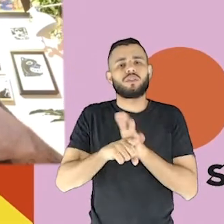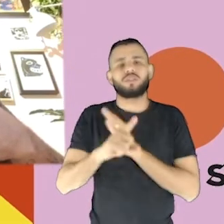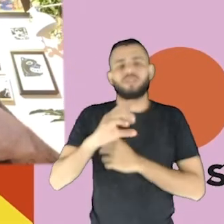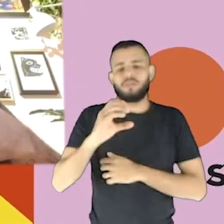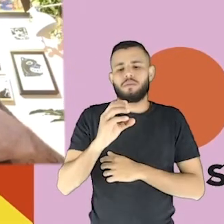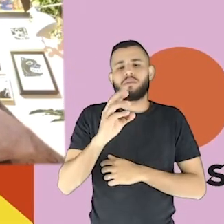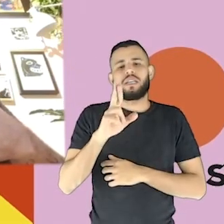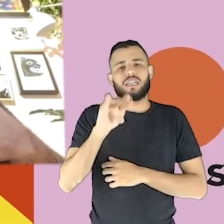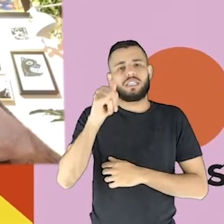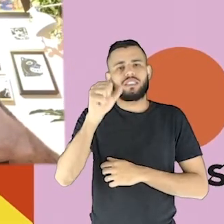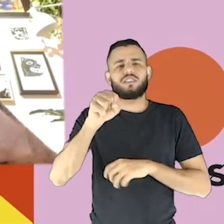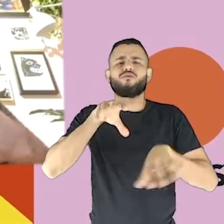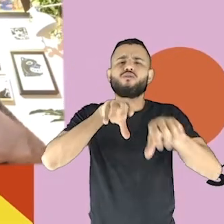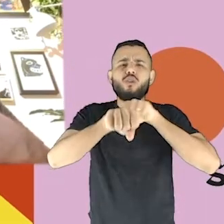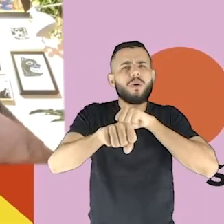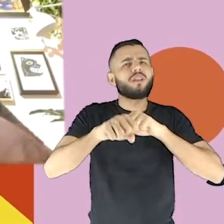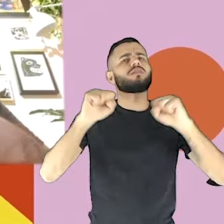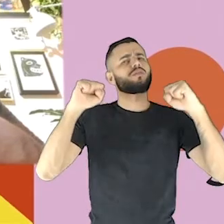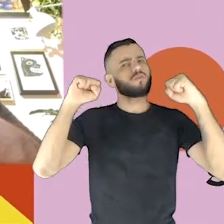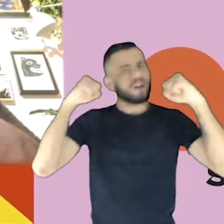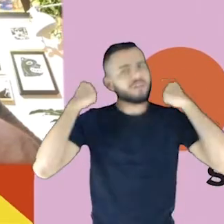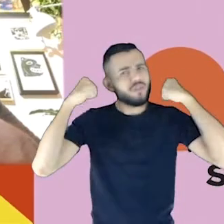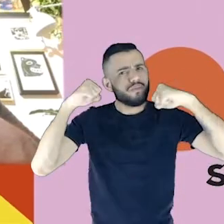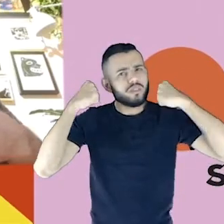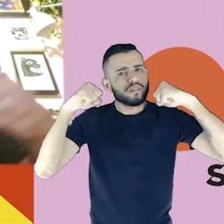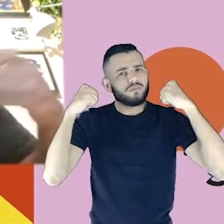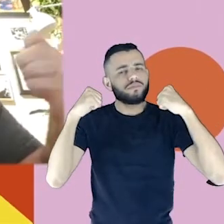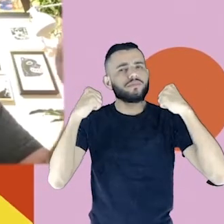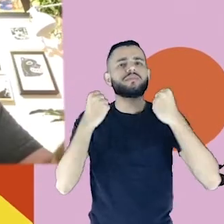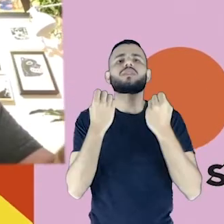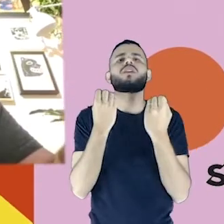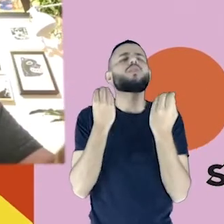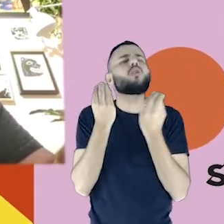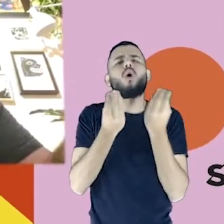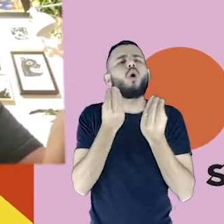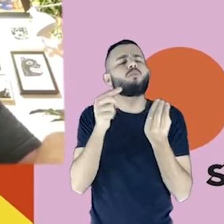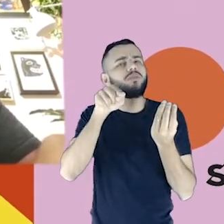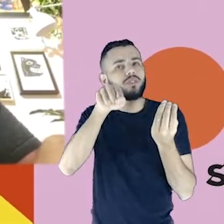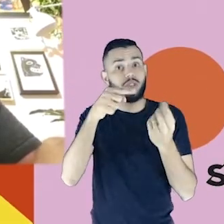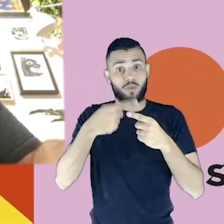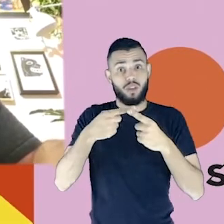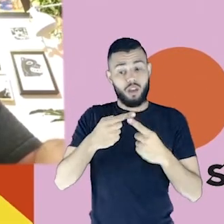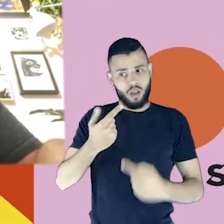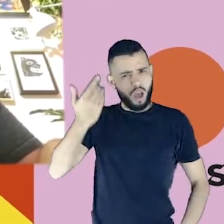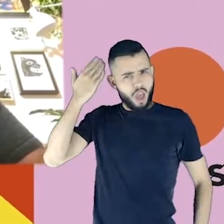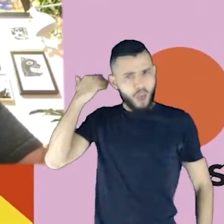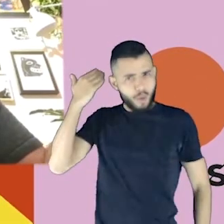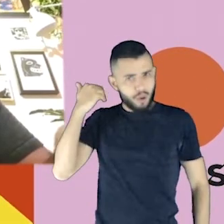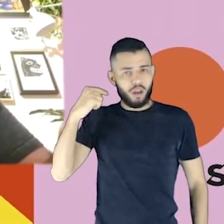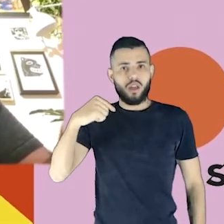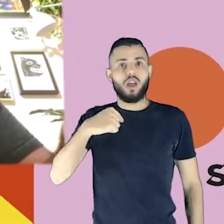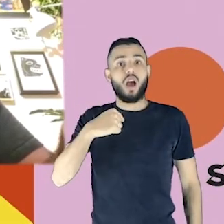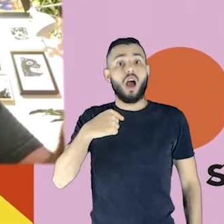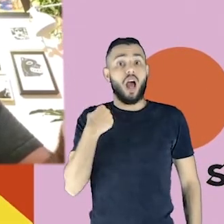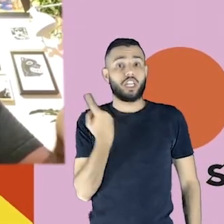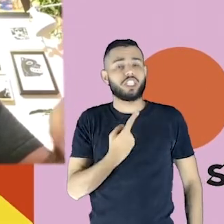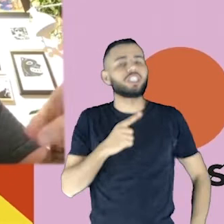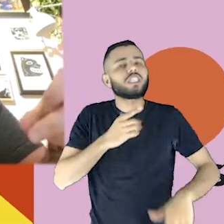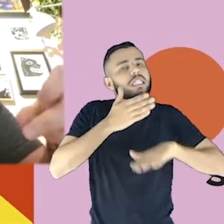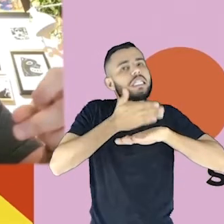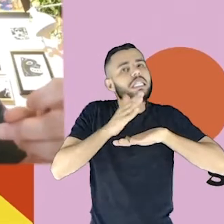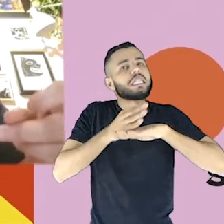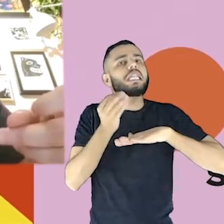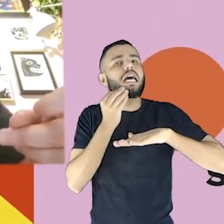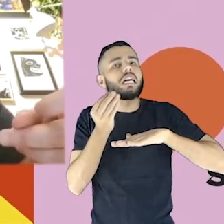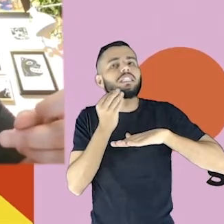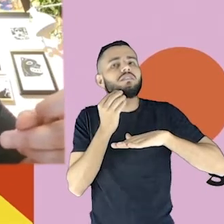né, que é formado em educação física. Cris, como é que era para você? Né? Porque assim, na minha época, a gente tinha que fazer um